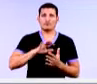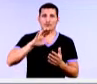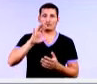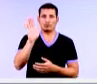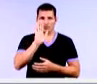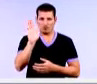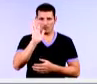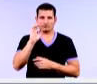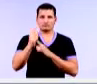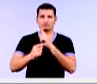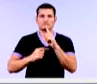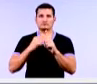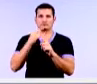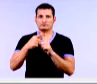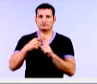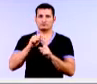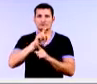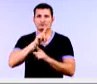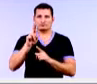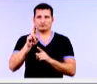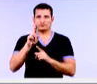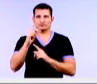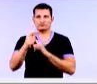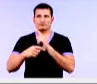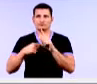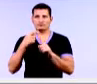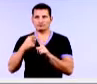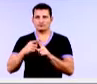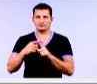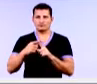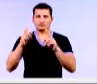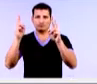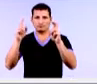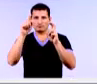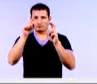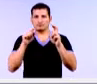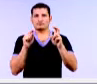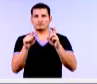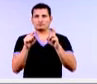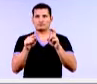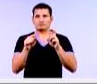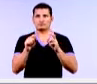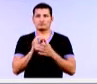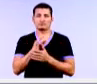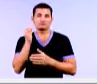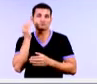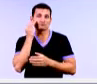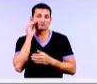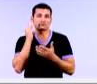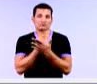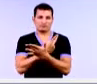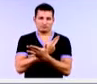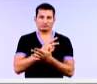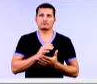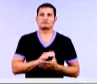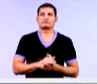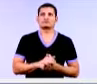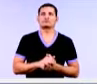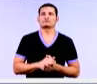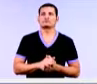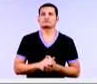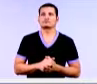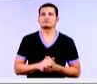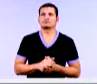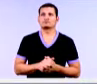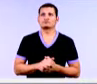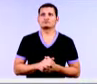mais nome, mais ponto de exclamação. Vamos ver o que vai aparecer? Vamos lá,